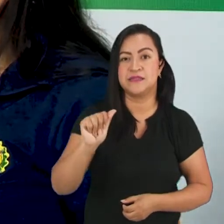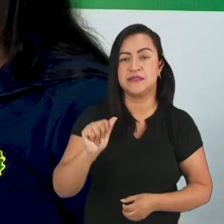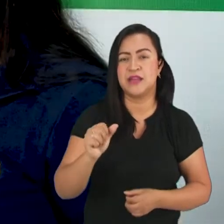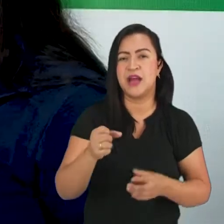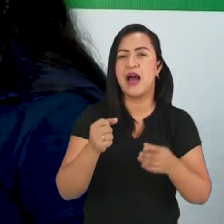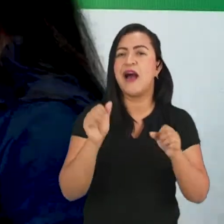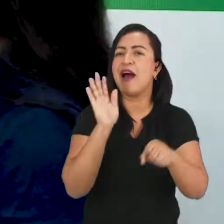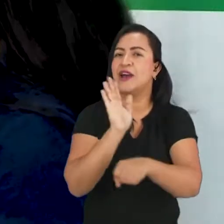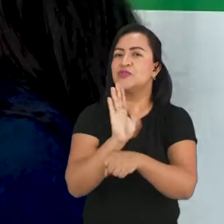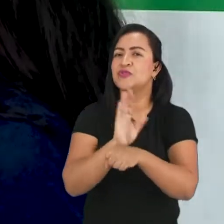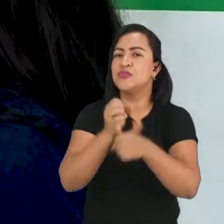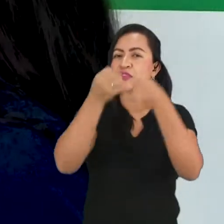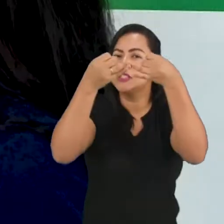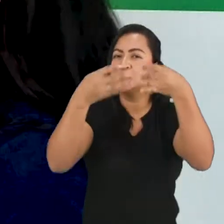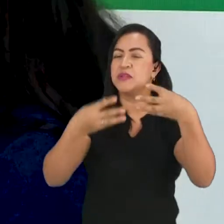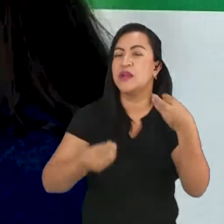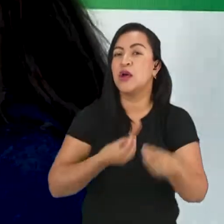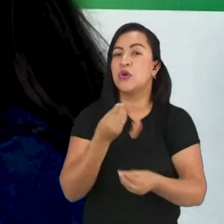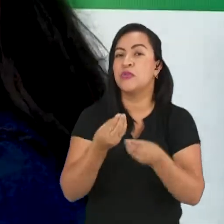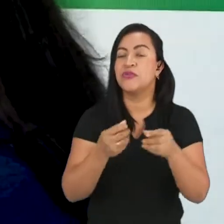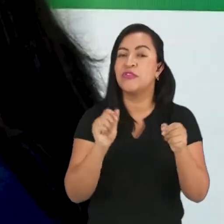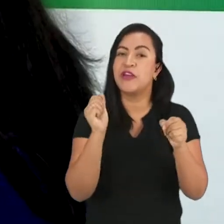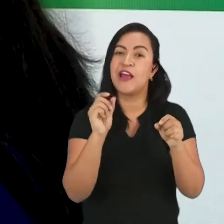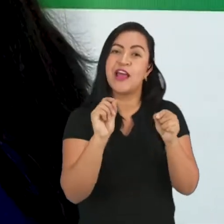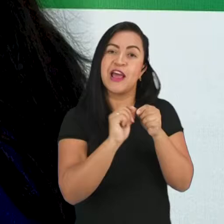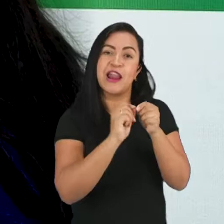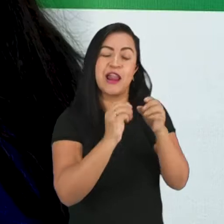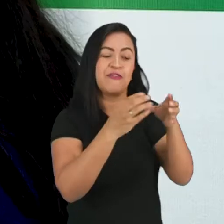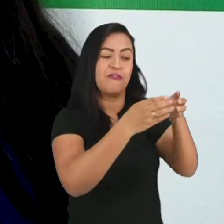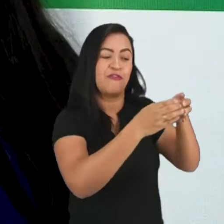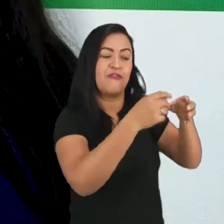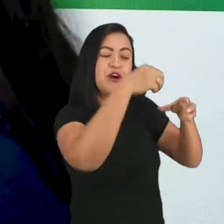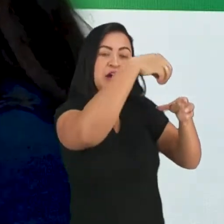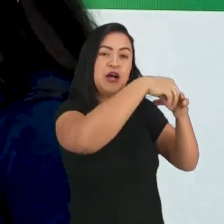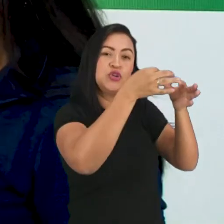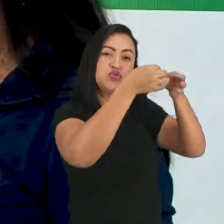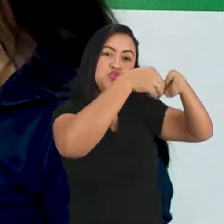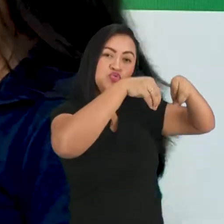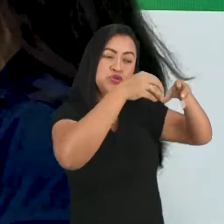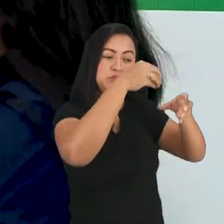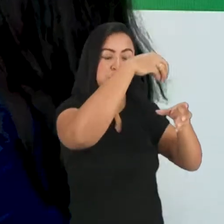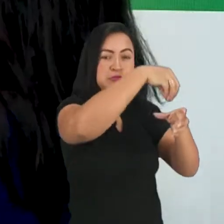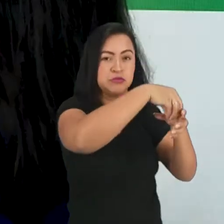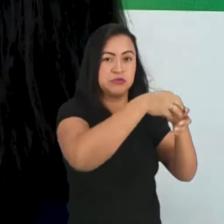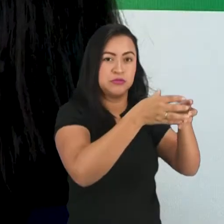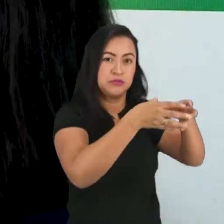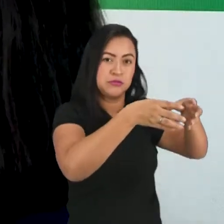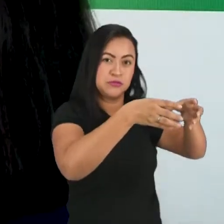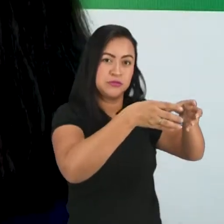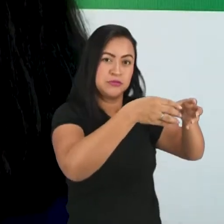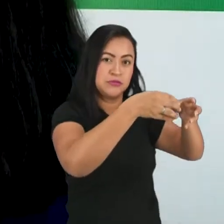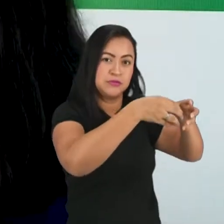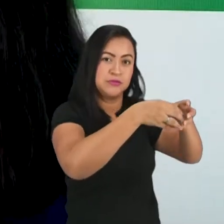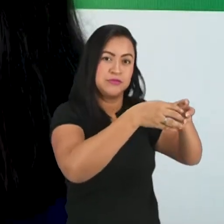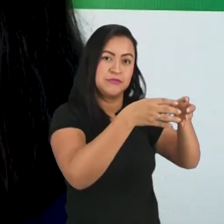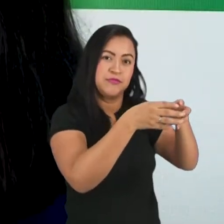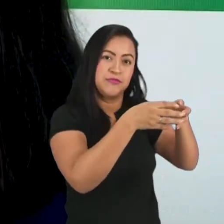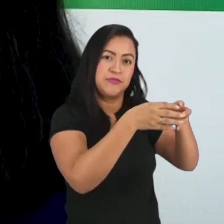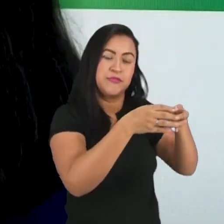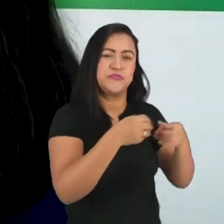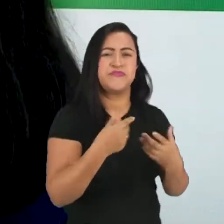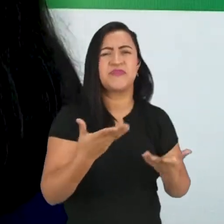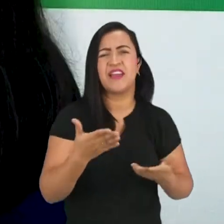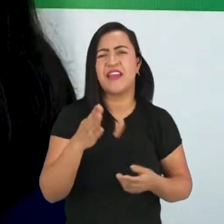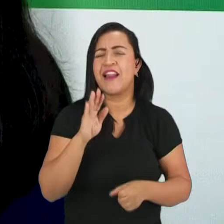ninhos? Ela me explicou o que é uma falésia ali no início. Então, ela me ajuda a entender melhor isso?